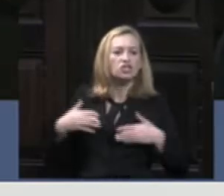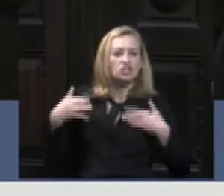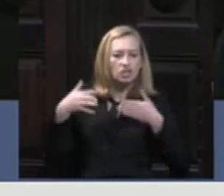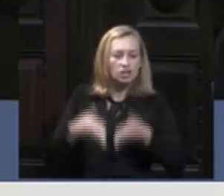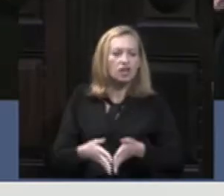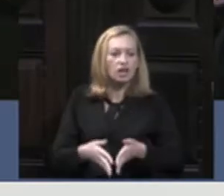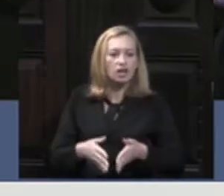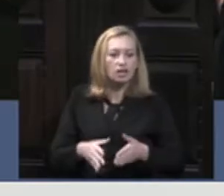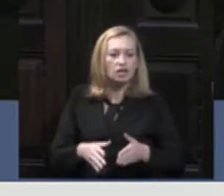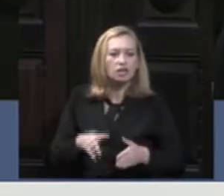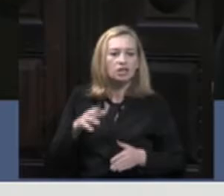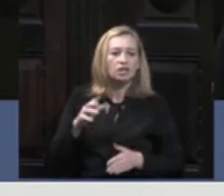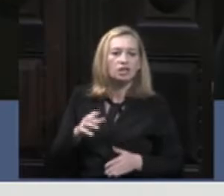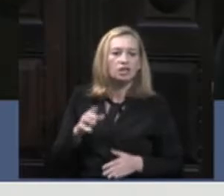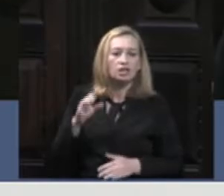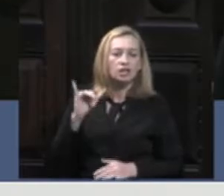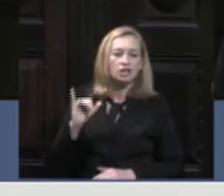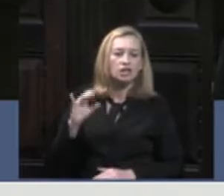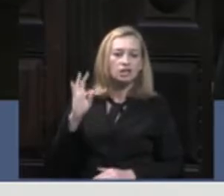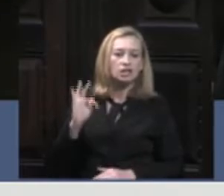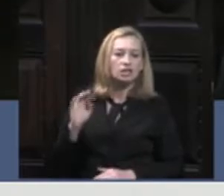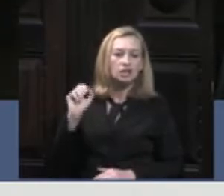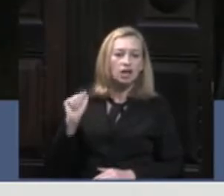de Itaocara.